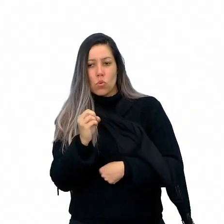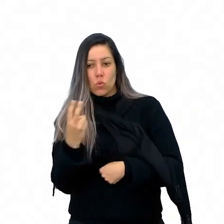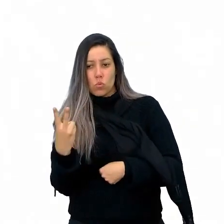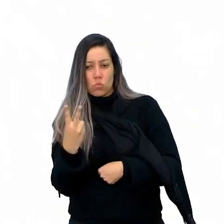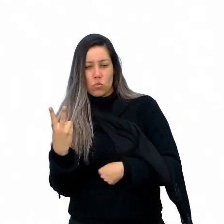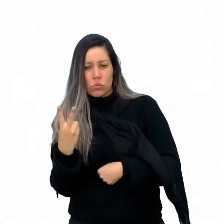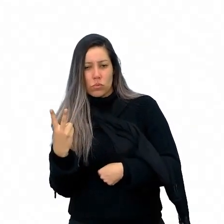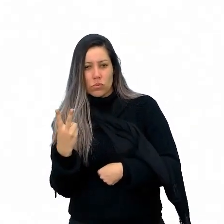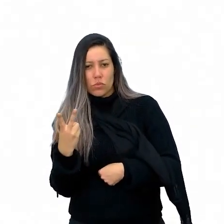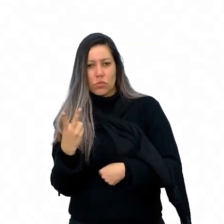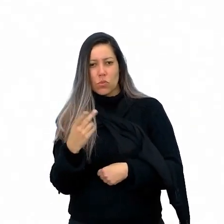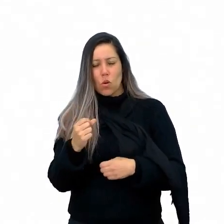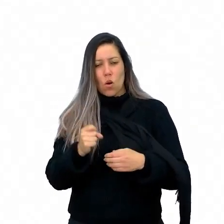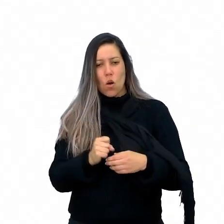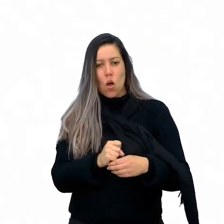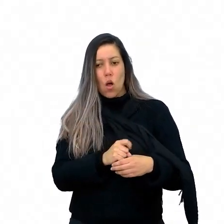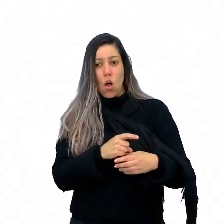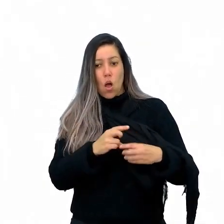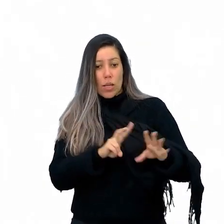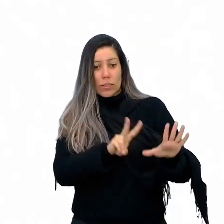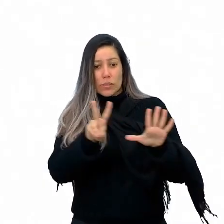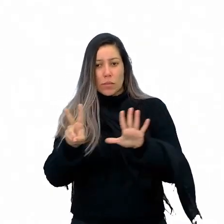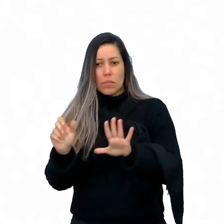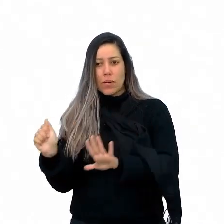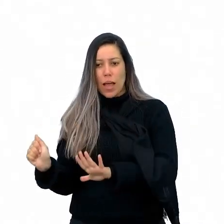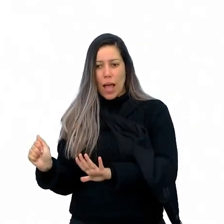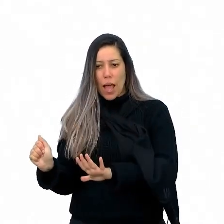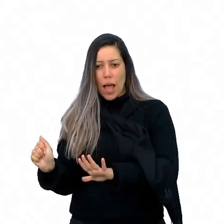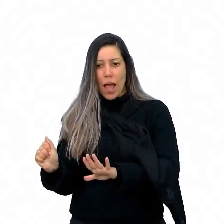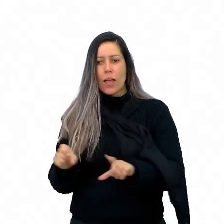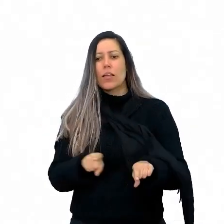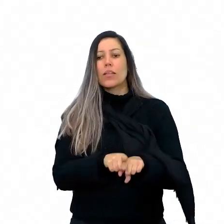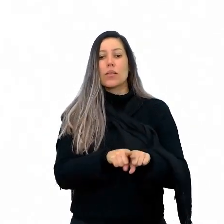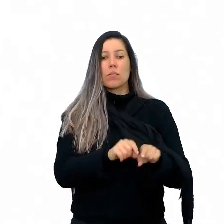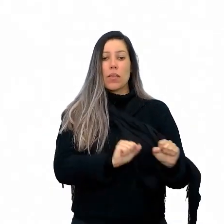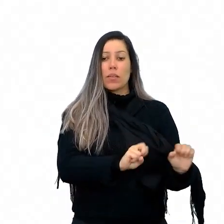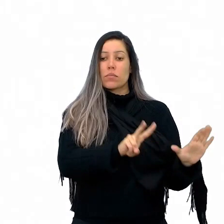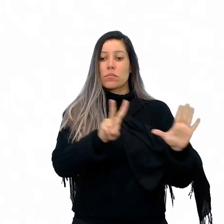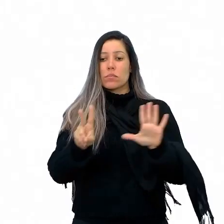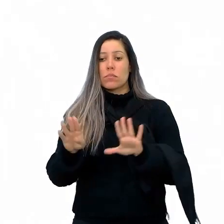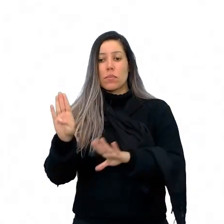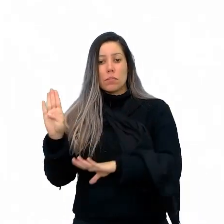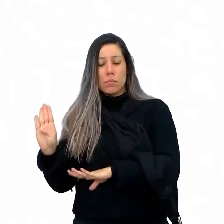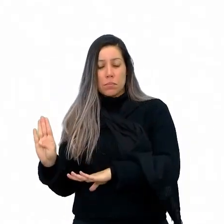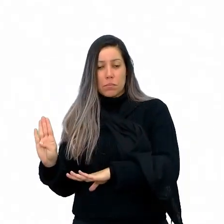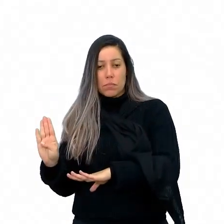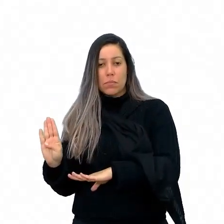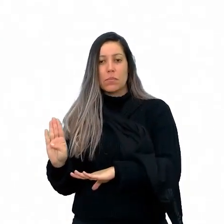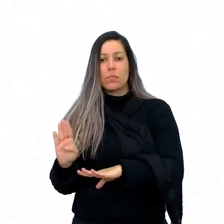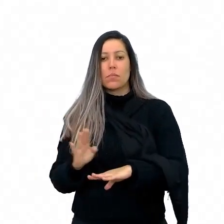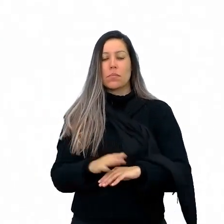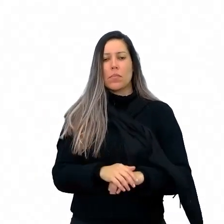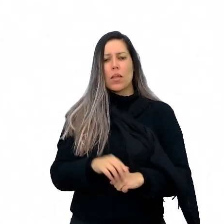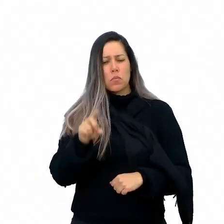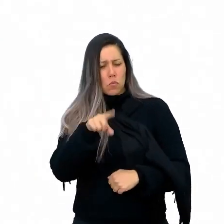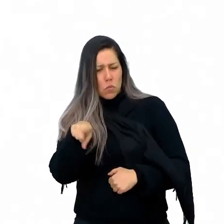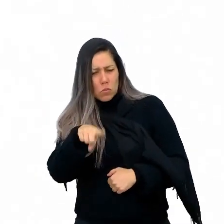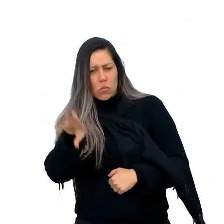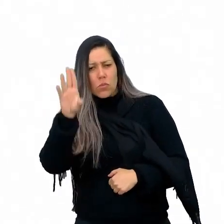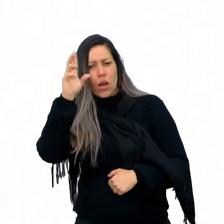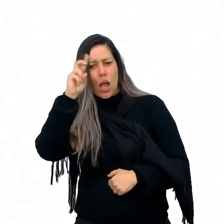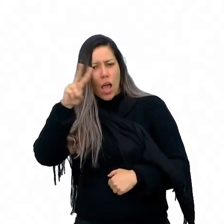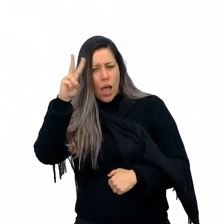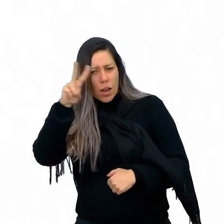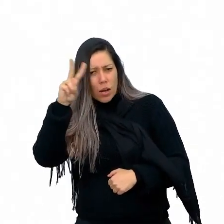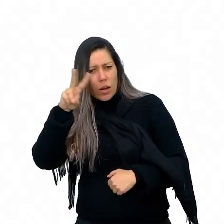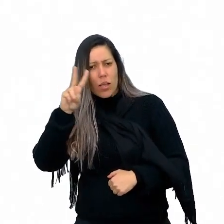modelo de semana A, semana B, né? Acredito eu que muitos de vocês se lembram, se recordam que